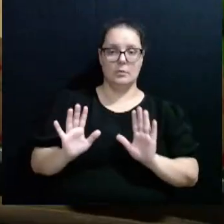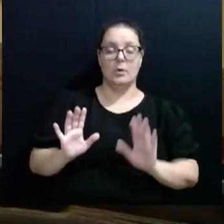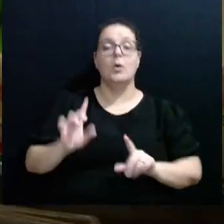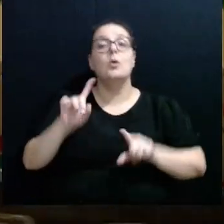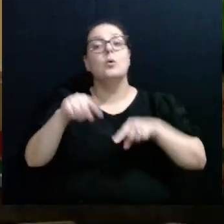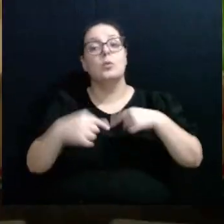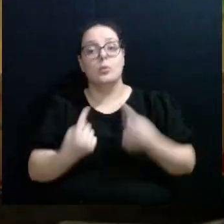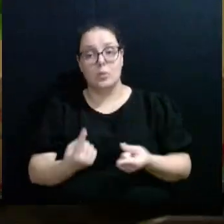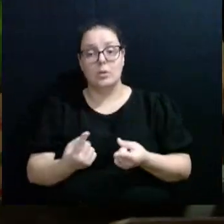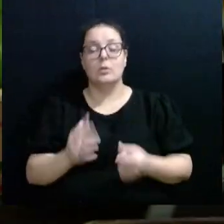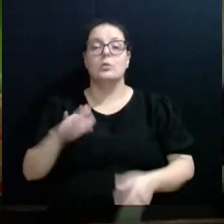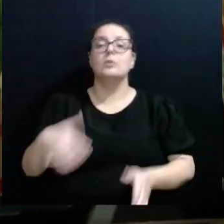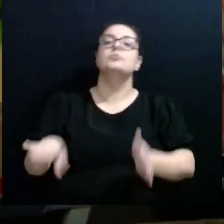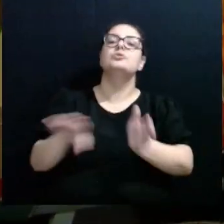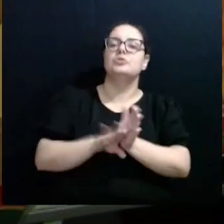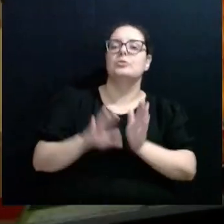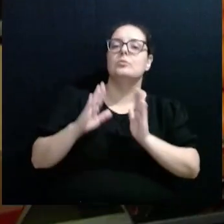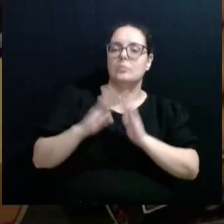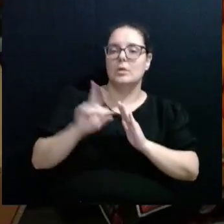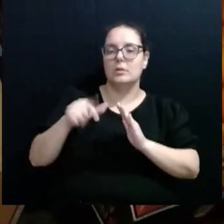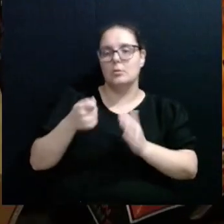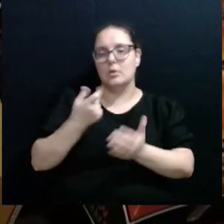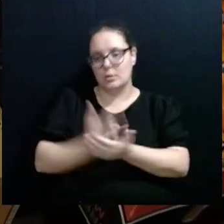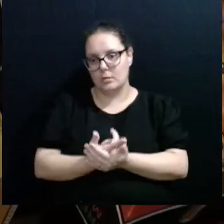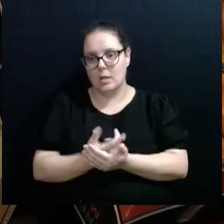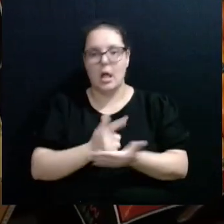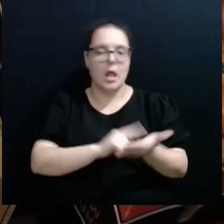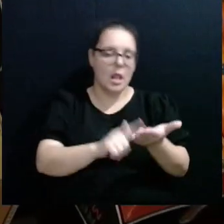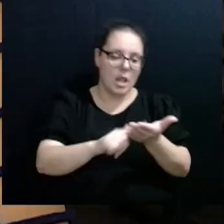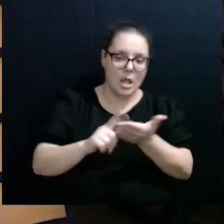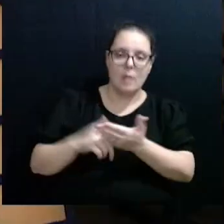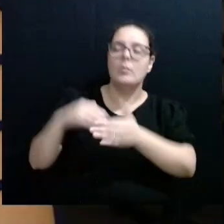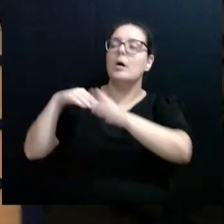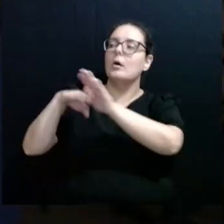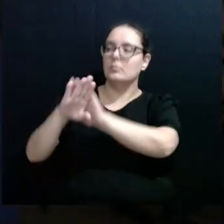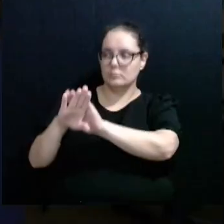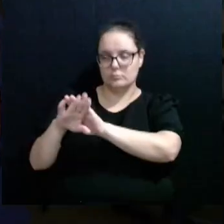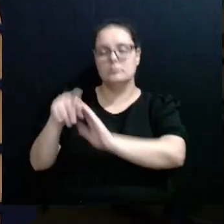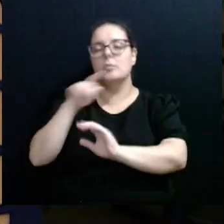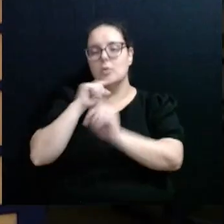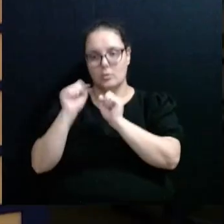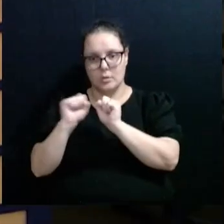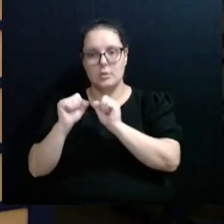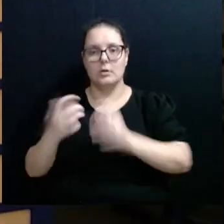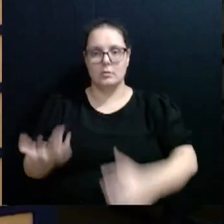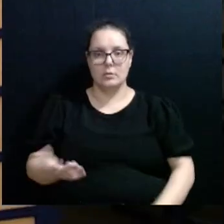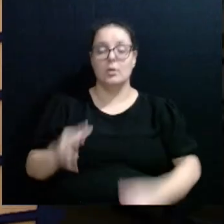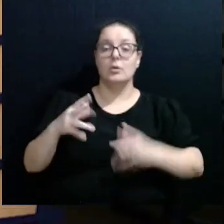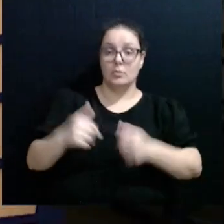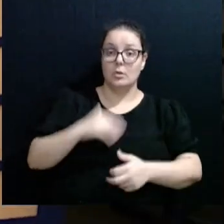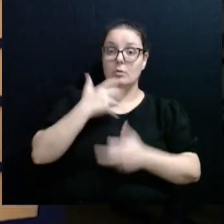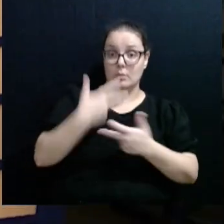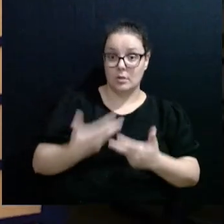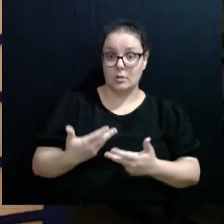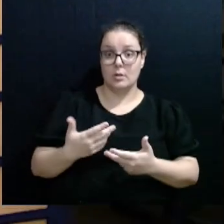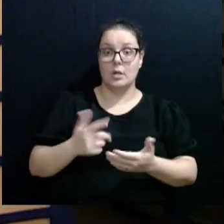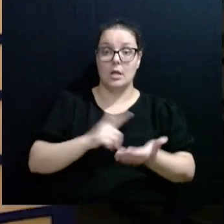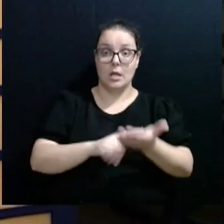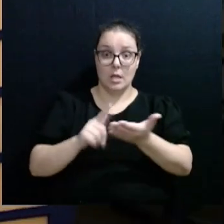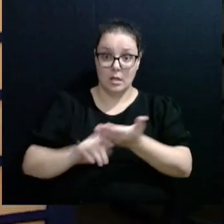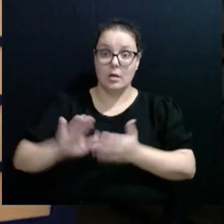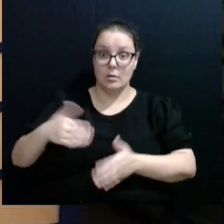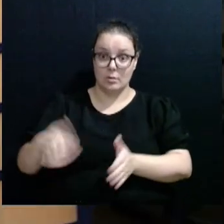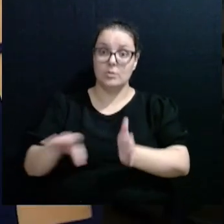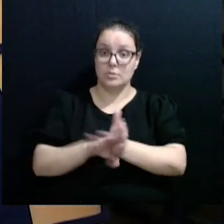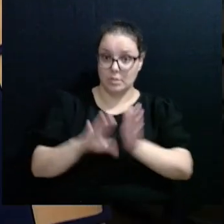chegam em casa após a compra, já podem ser armazenados sob refrigeração. Todas as frutas podem ser higienizadas assim que chegam em casa,